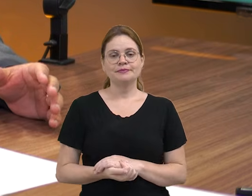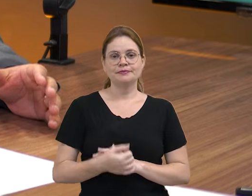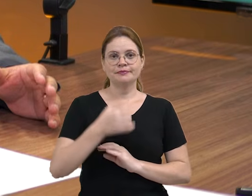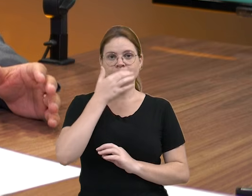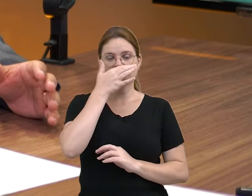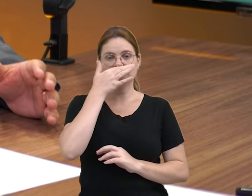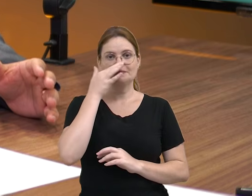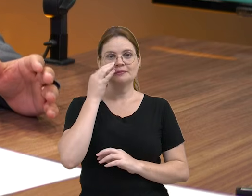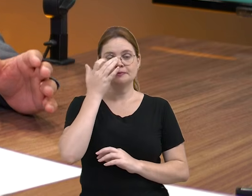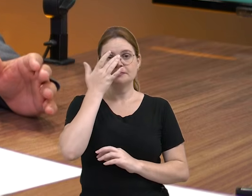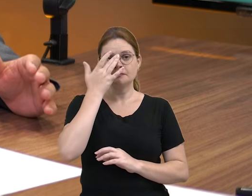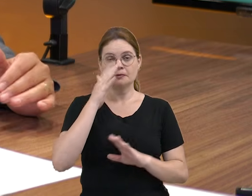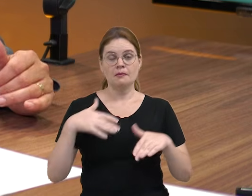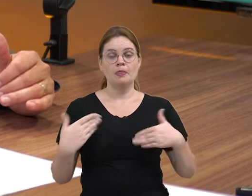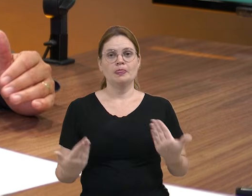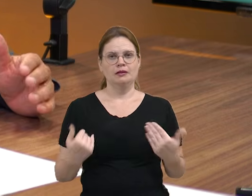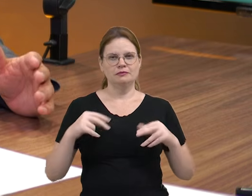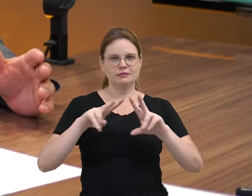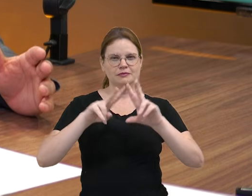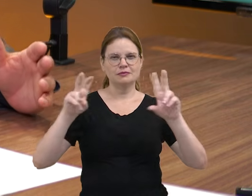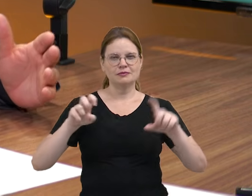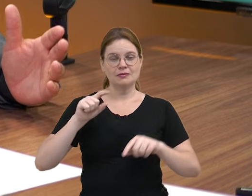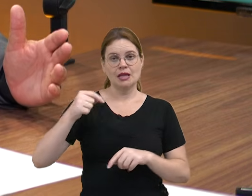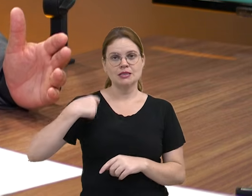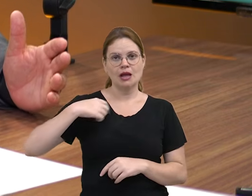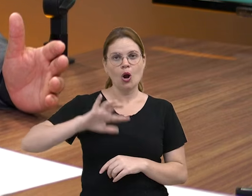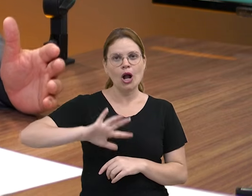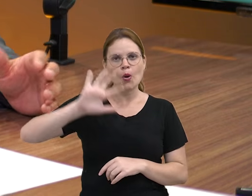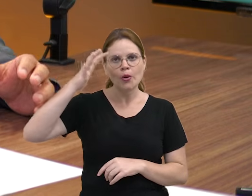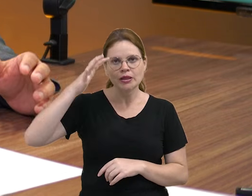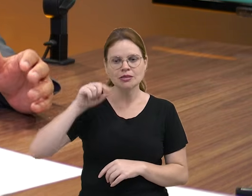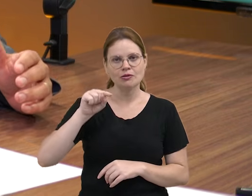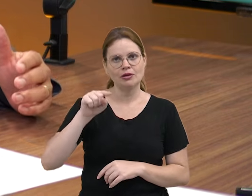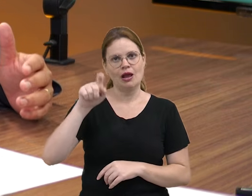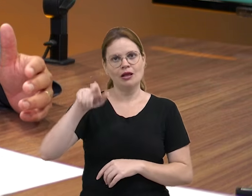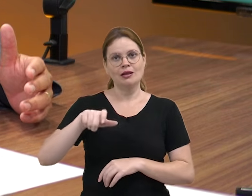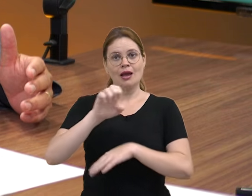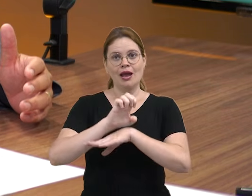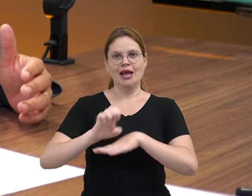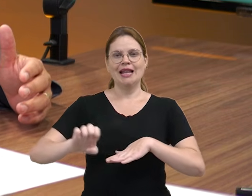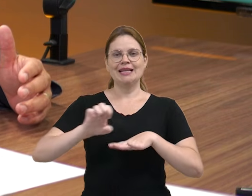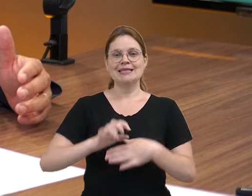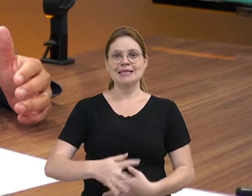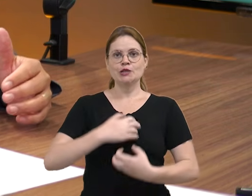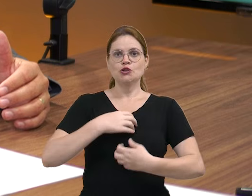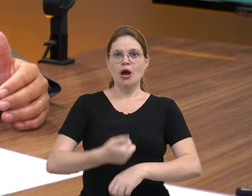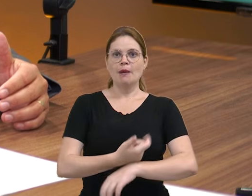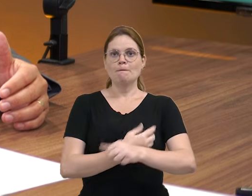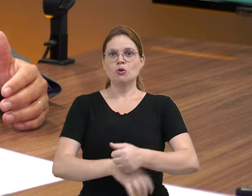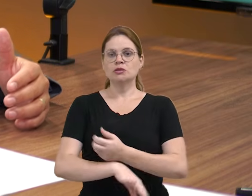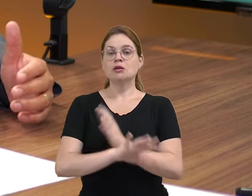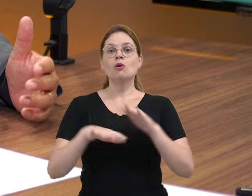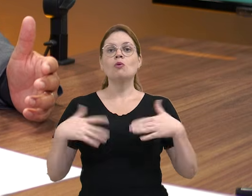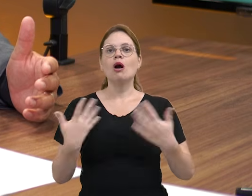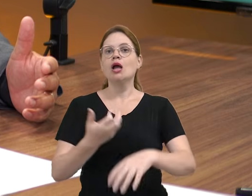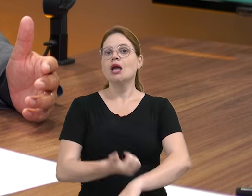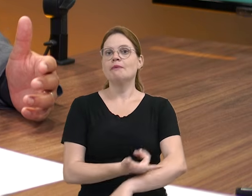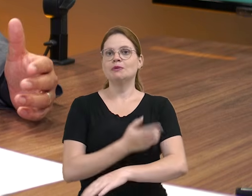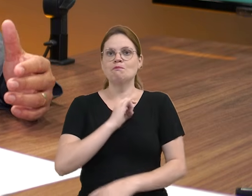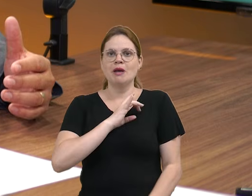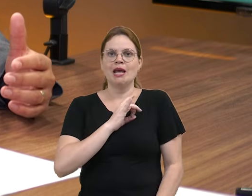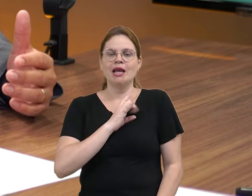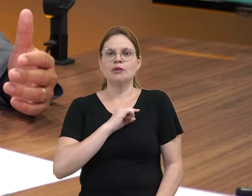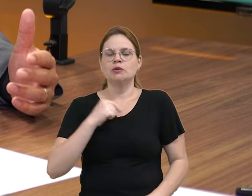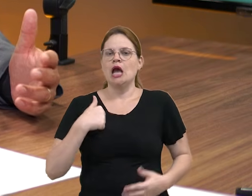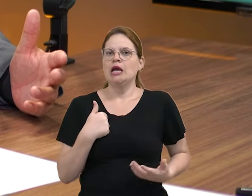aqui. Então, diante desse cenário, né, diante dessa emoção que ele viveu, porque ele desejou no seu